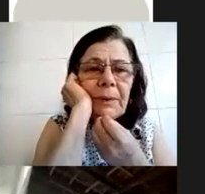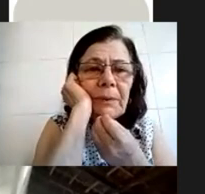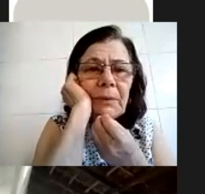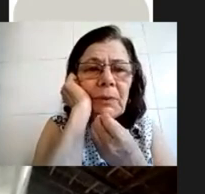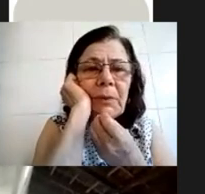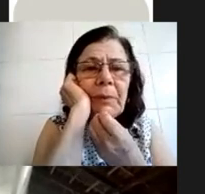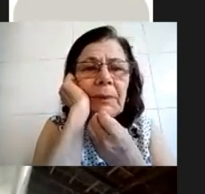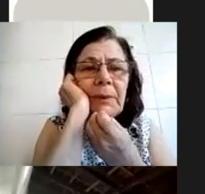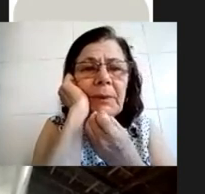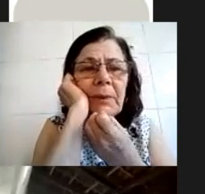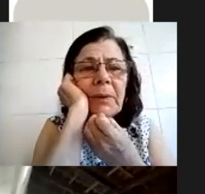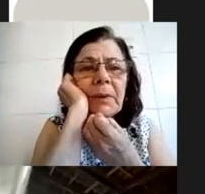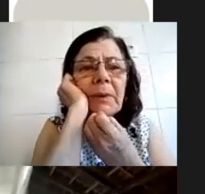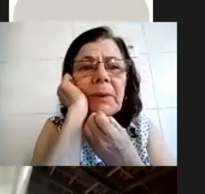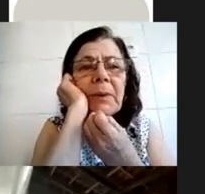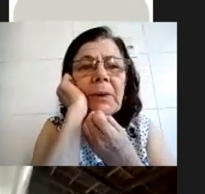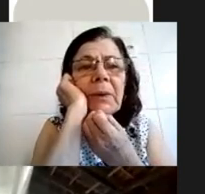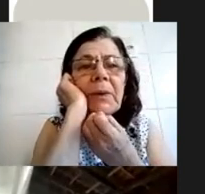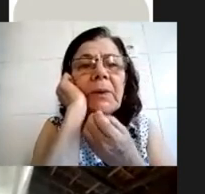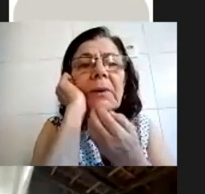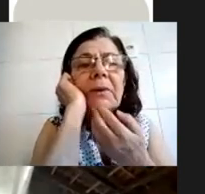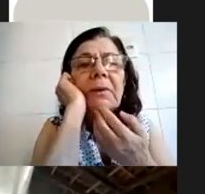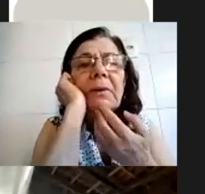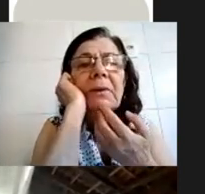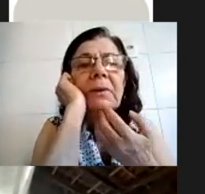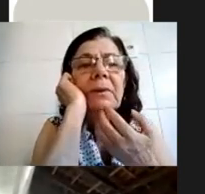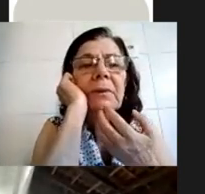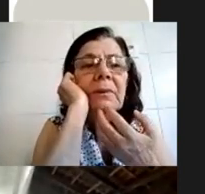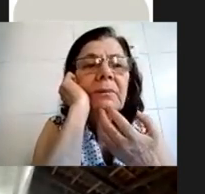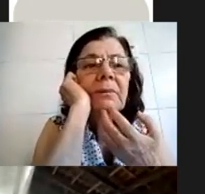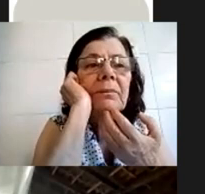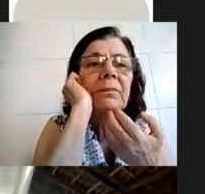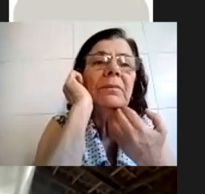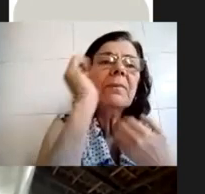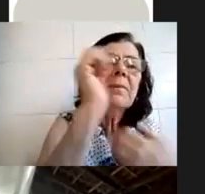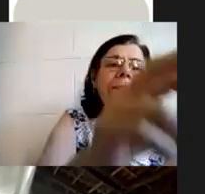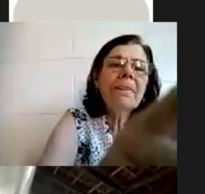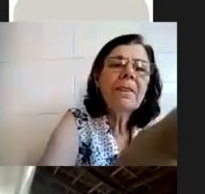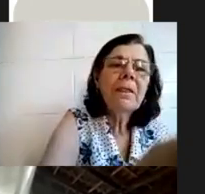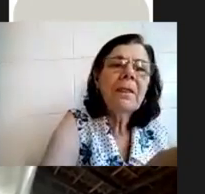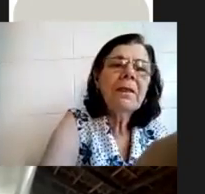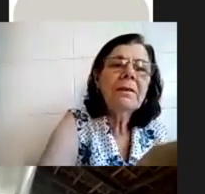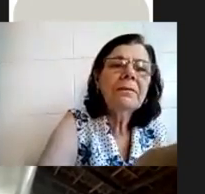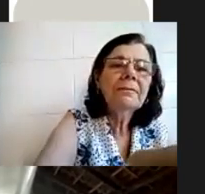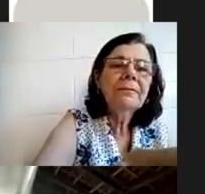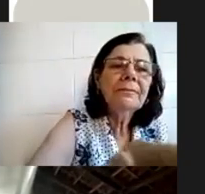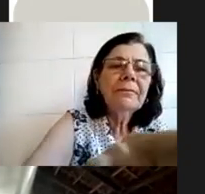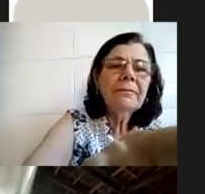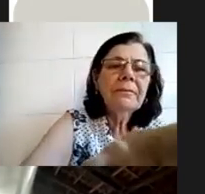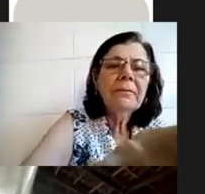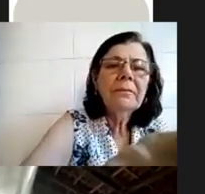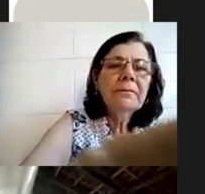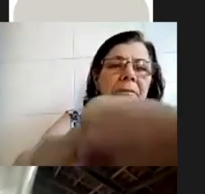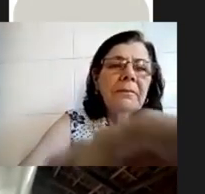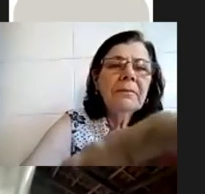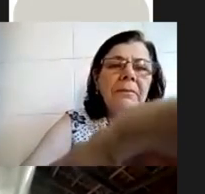Pepe. Meninas, meninas e meninos, poderia ficar com vocês aqui um bom tempo, mas a gente tem outros compromissos. É, eu creio que vocês também